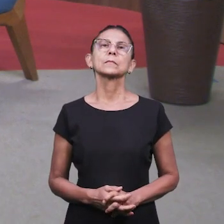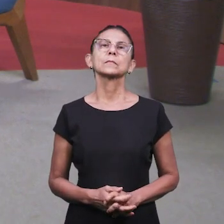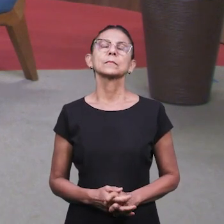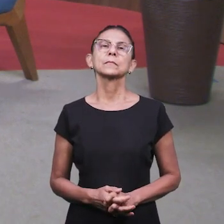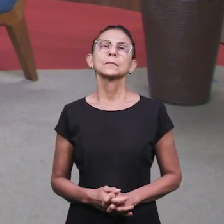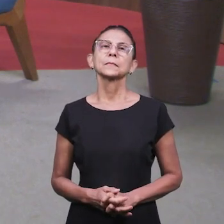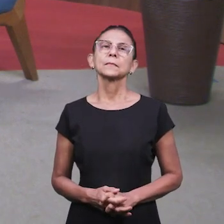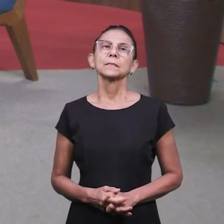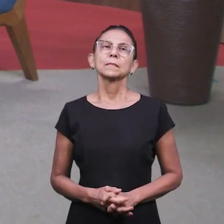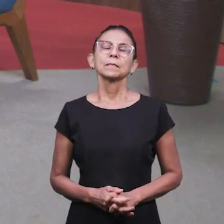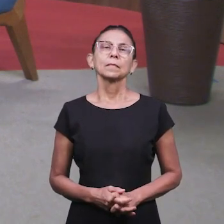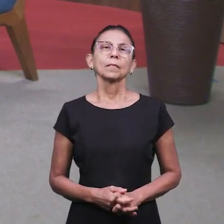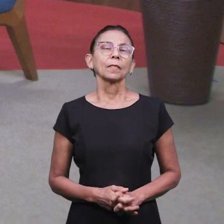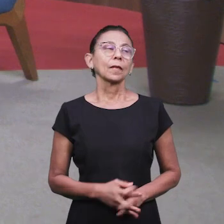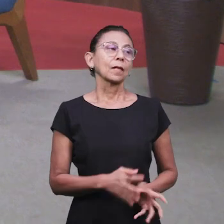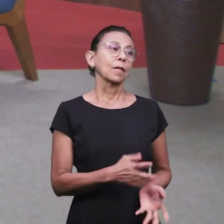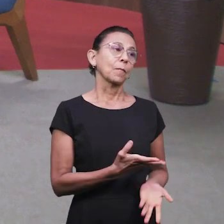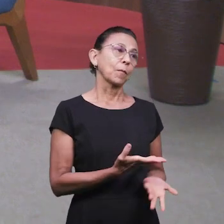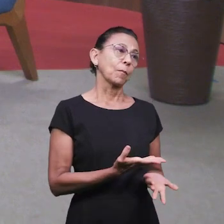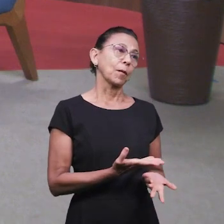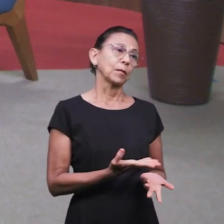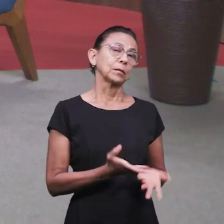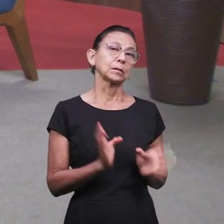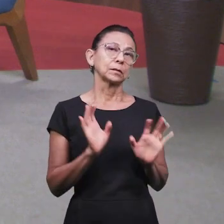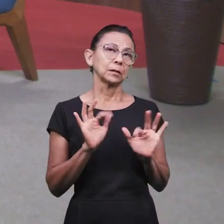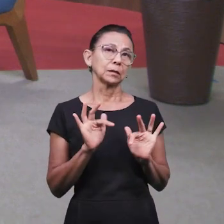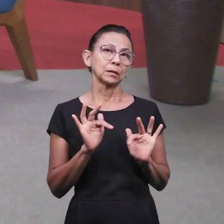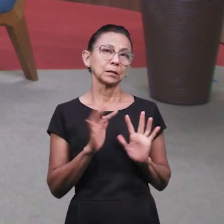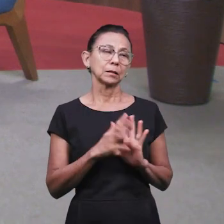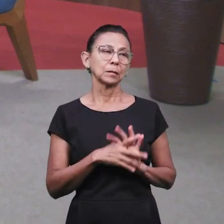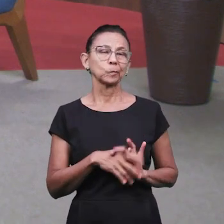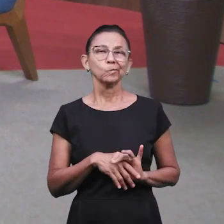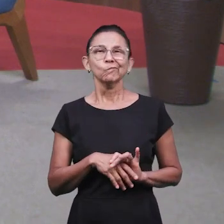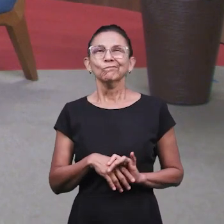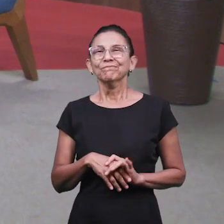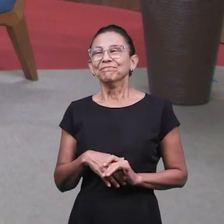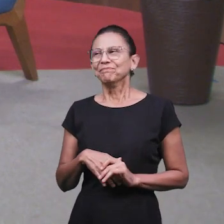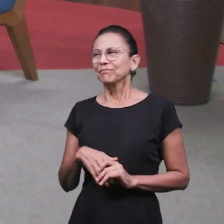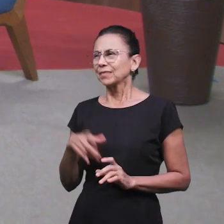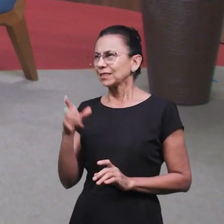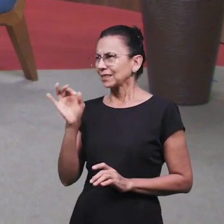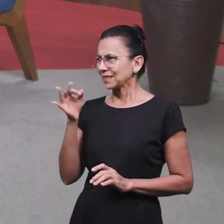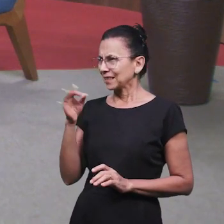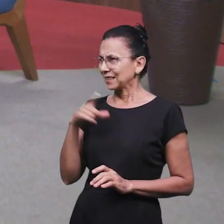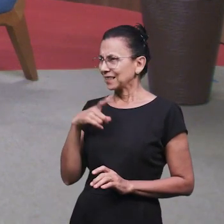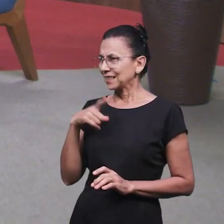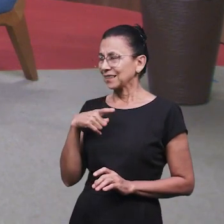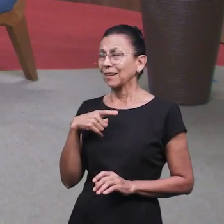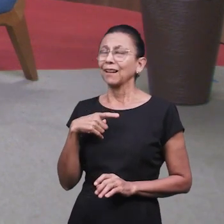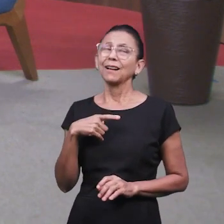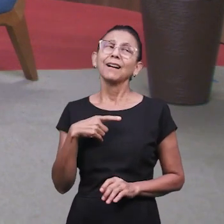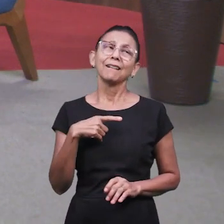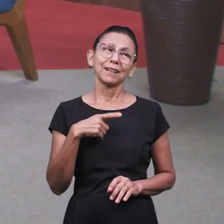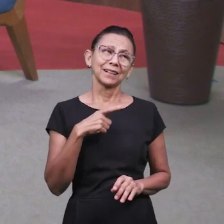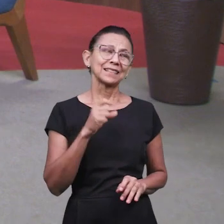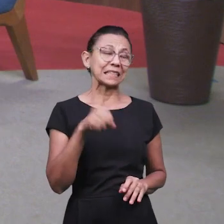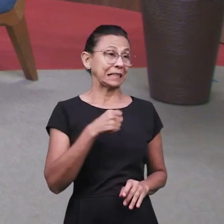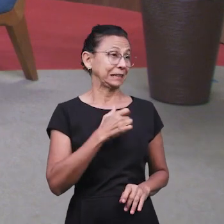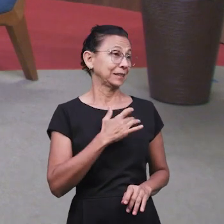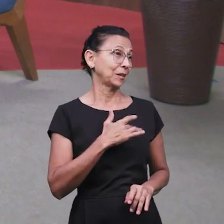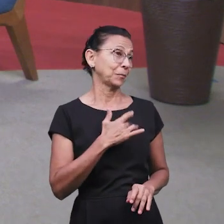palavra. Bom, Daniel, a gente está caminhando para o final e Pode chegou... ter certeza? Tenho certeza. É uma pena.